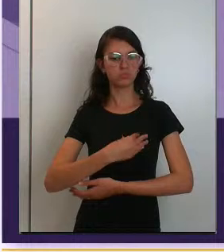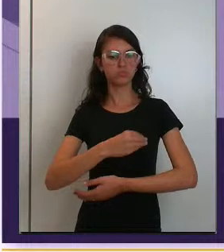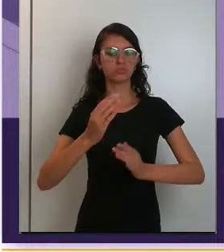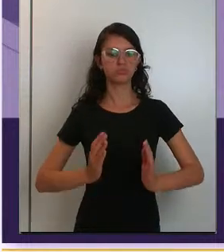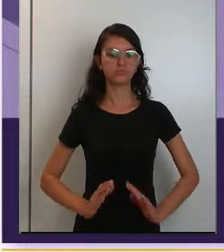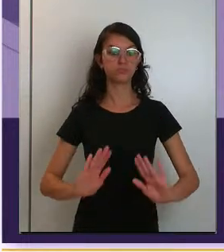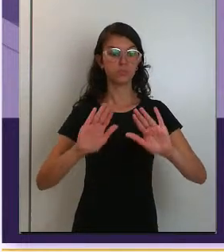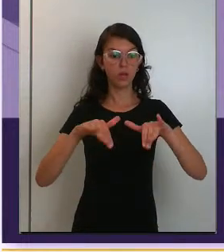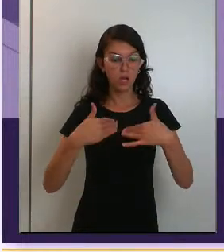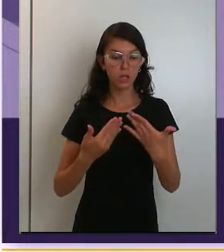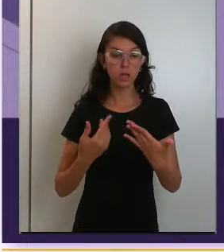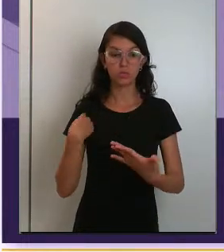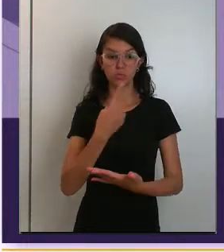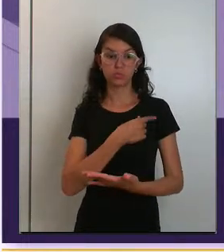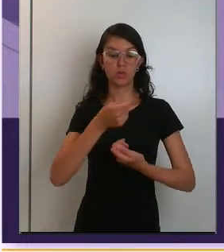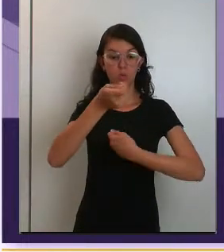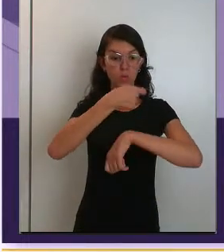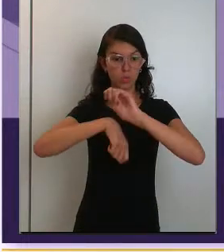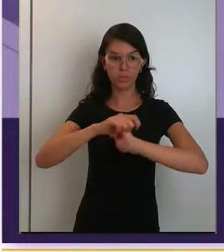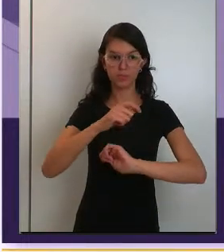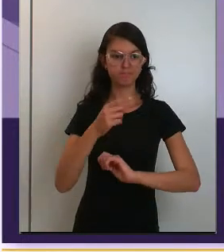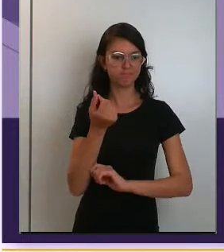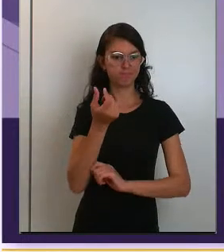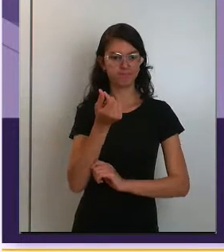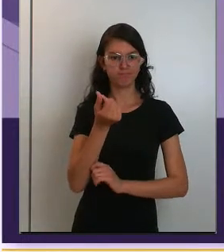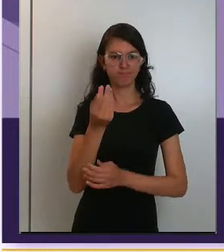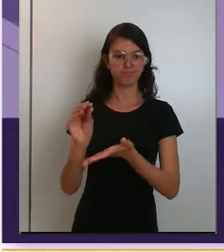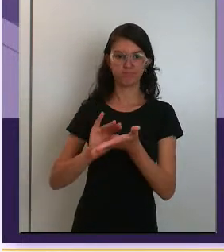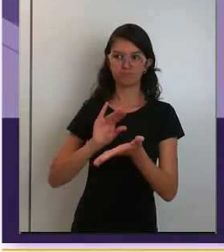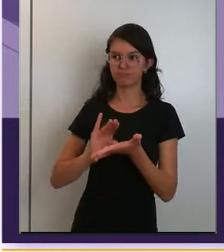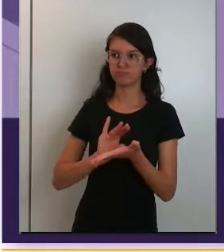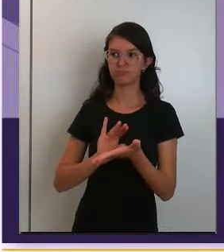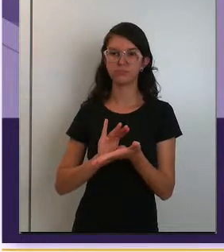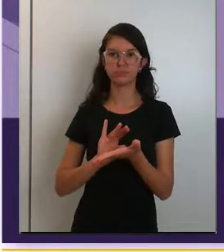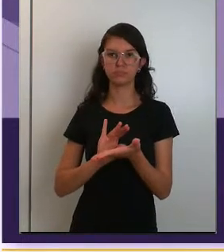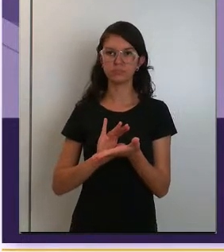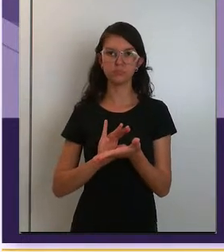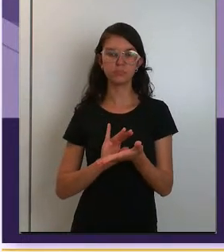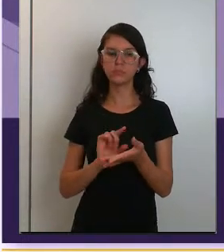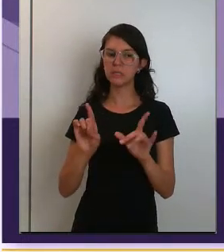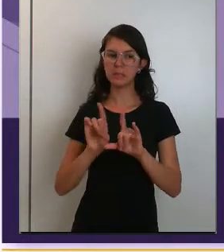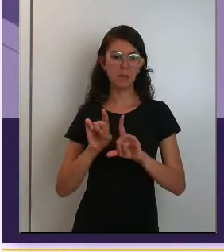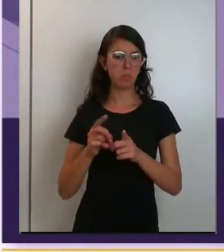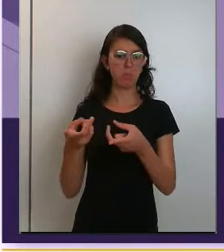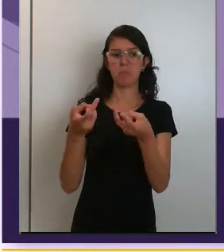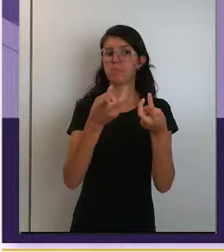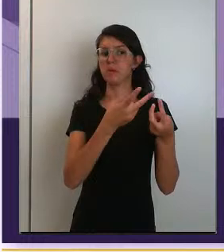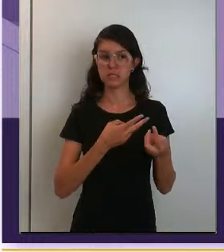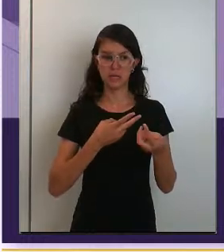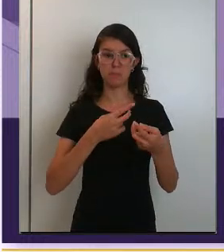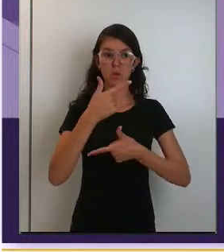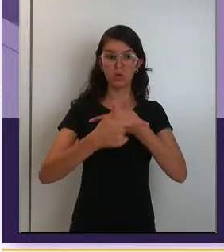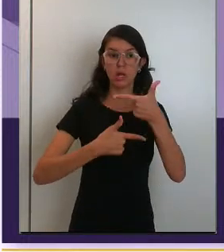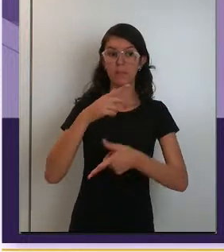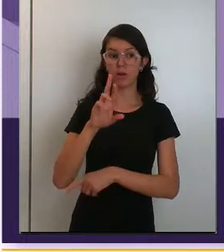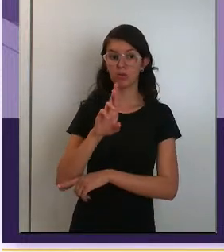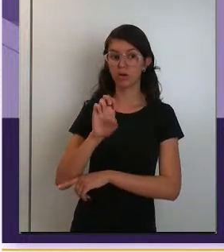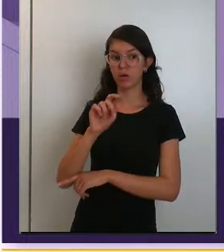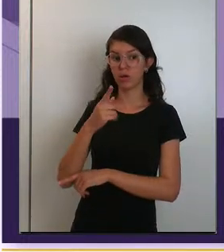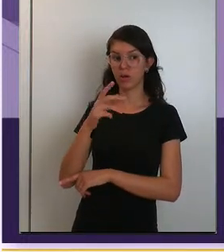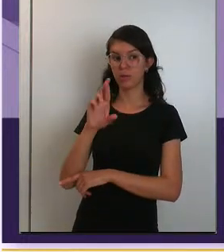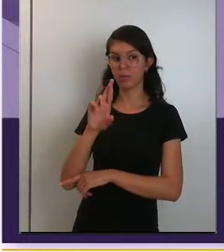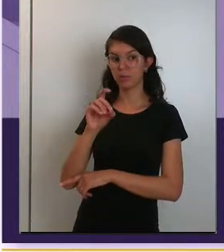nossa economia ainda não recompensam esse trabalho e sequer reconhecem o trabalho reprodutivo como um